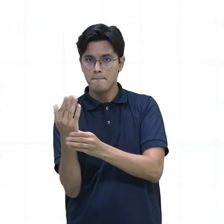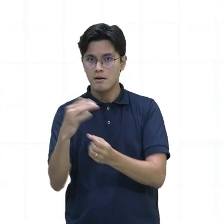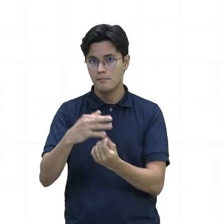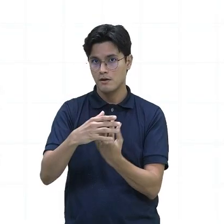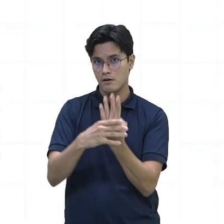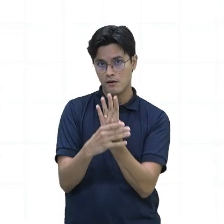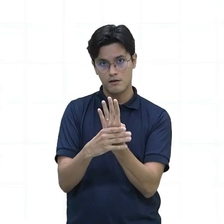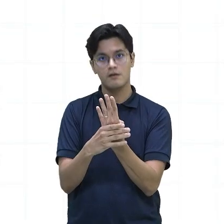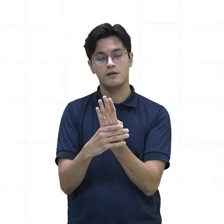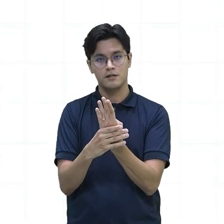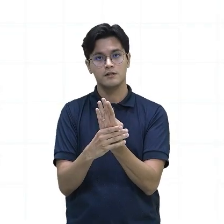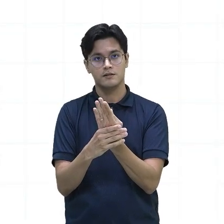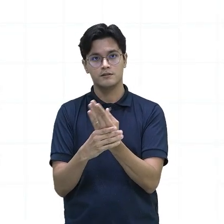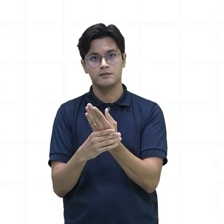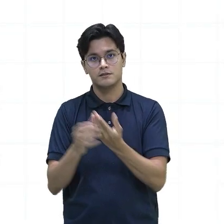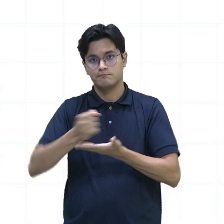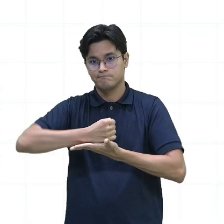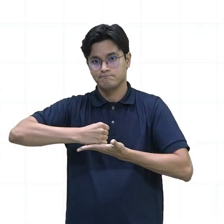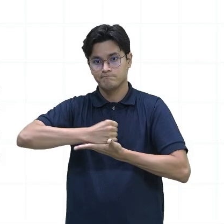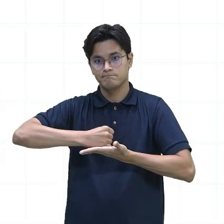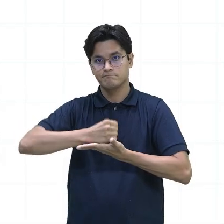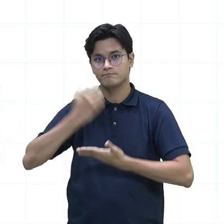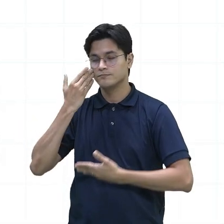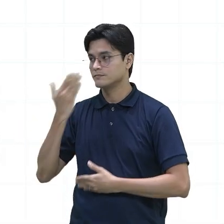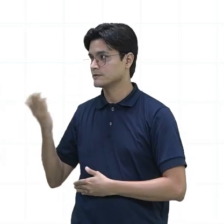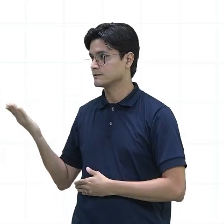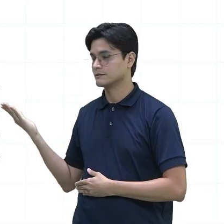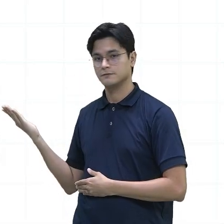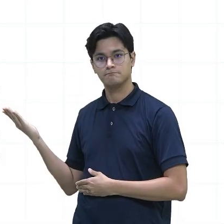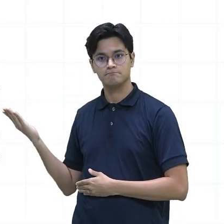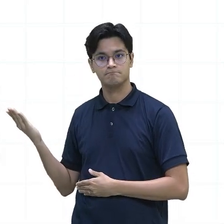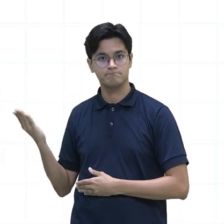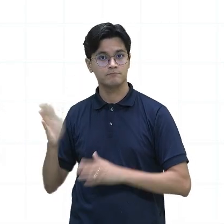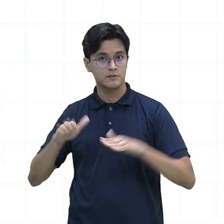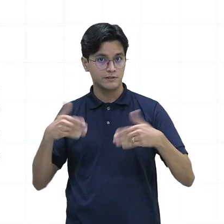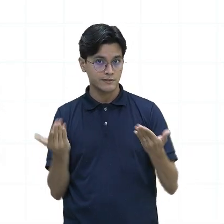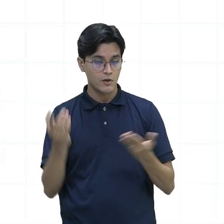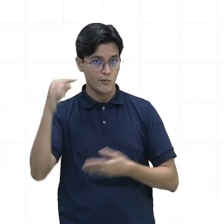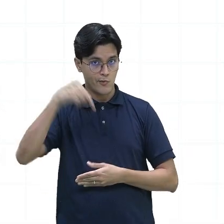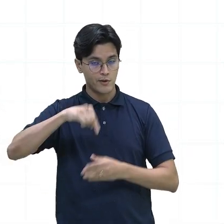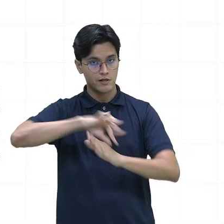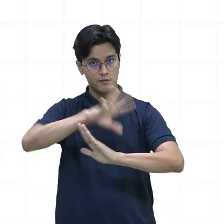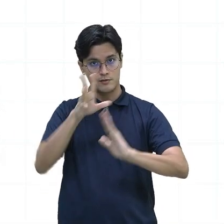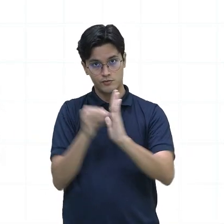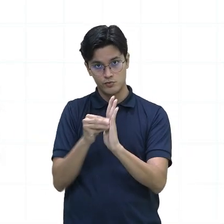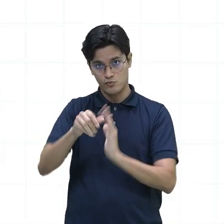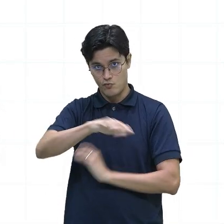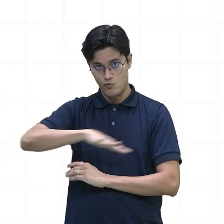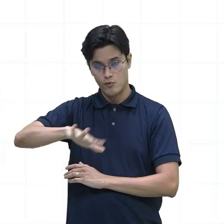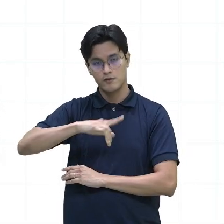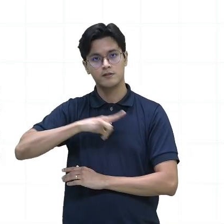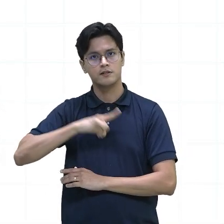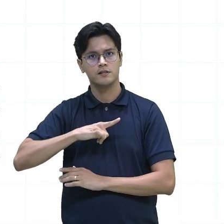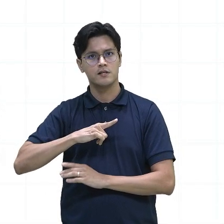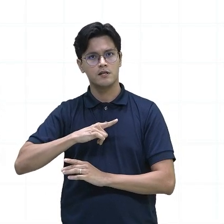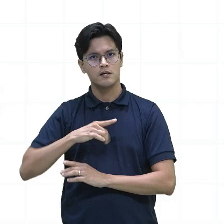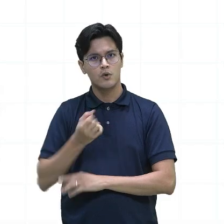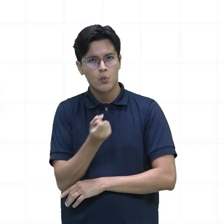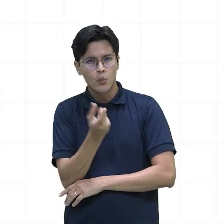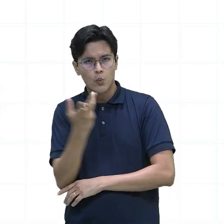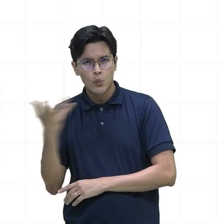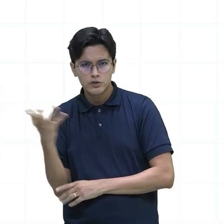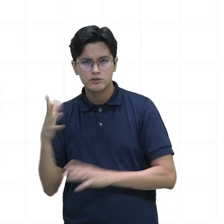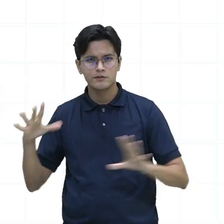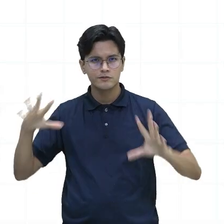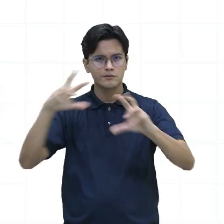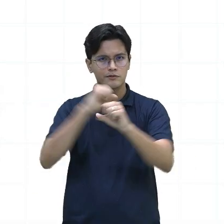aí que a Amazônia tem 10.000 plantas com potencial econômico. Elas são portadoras